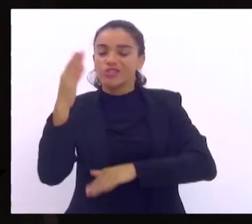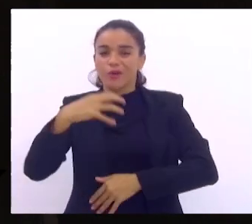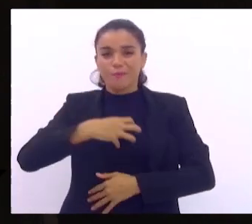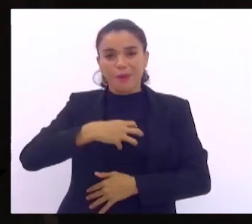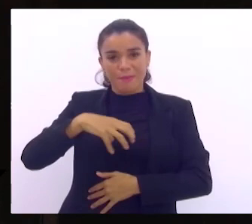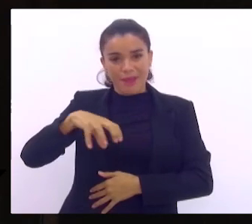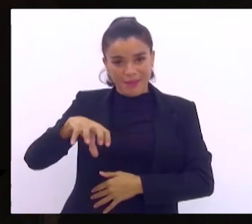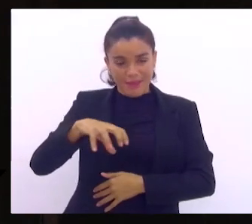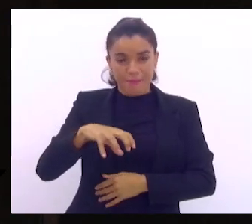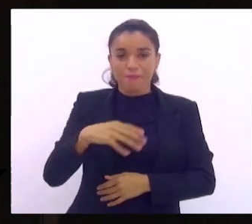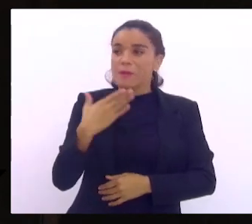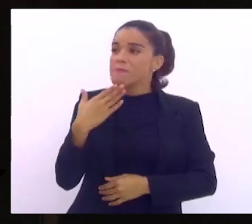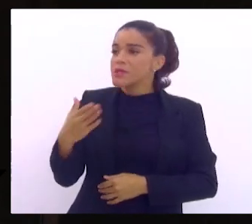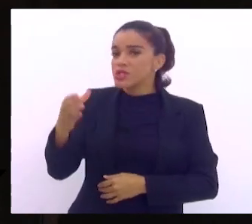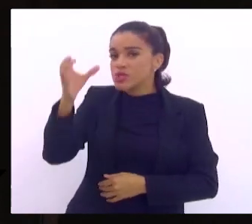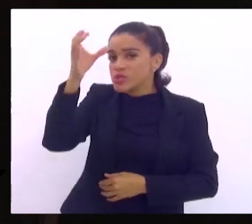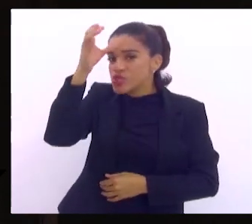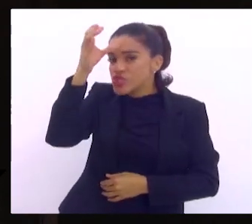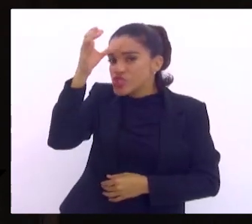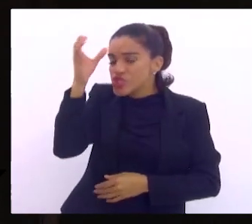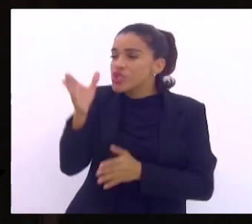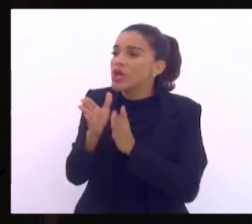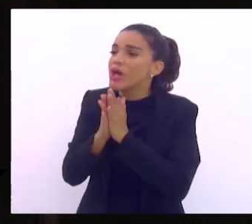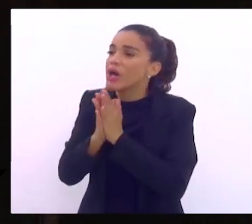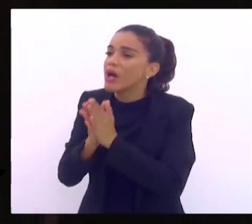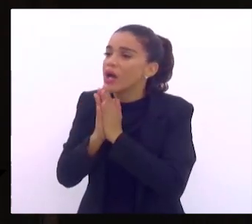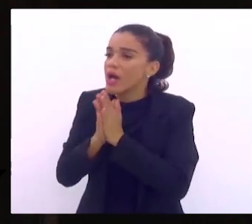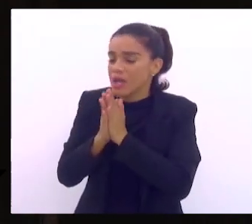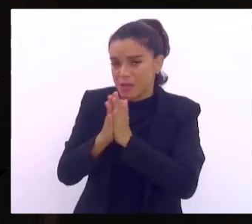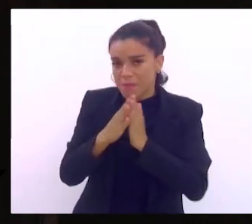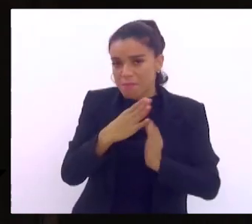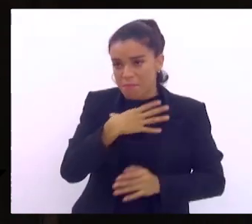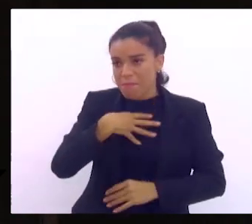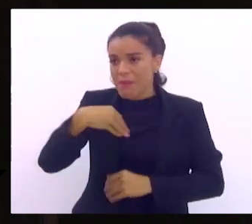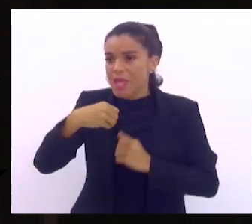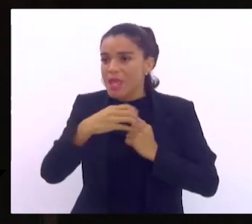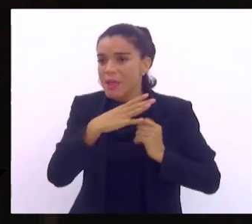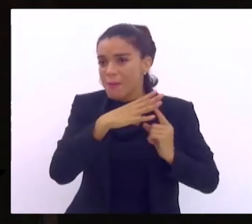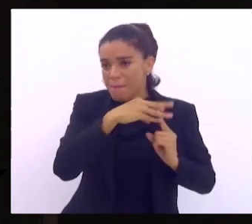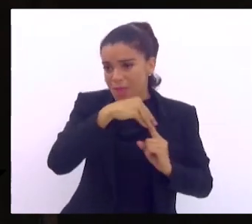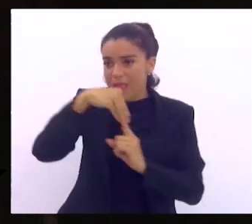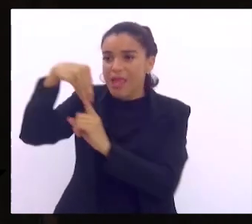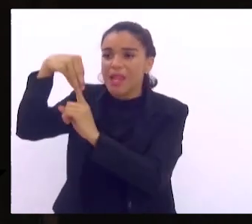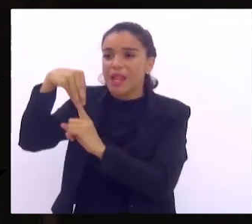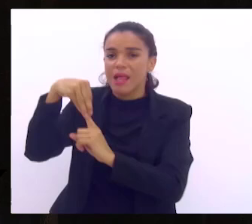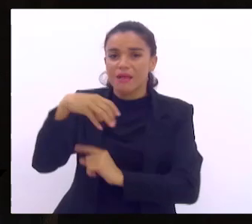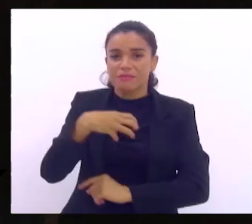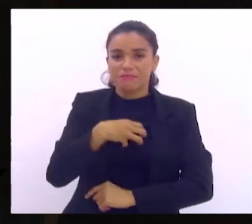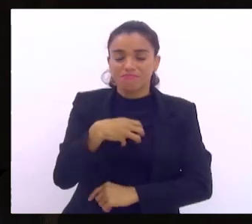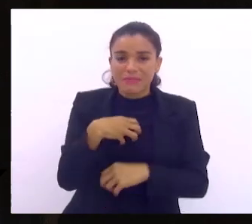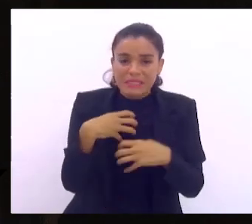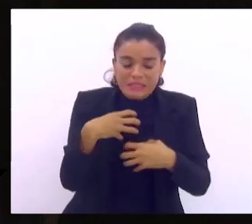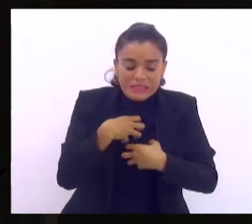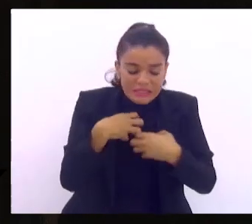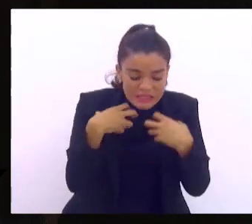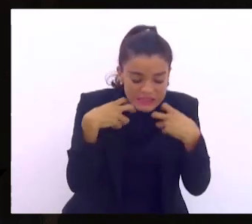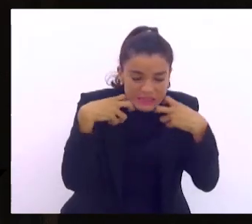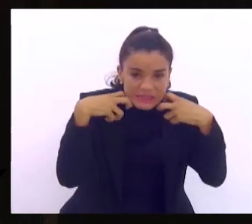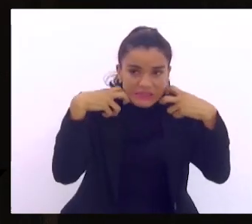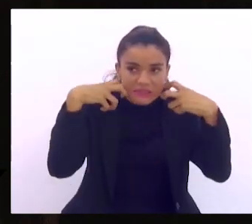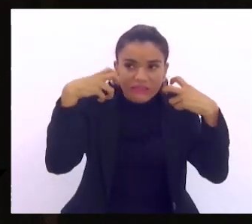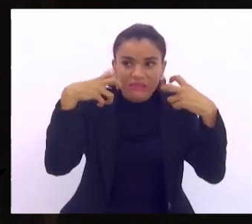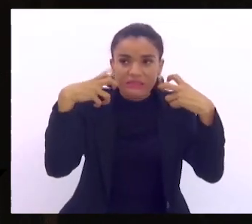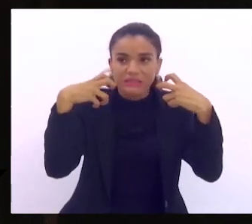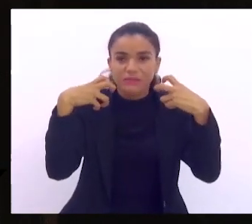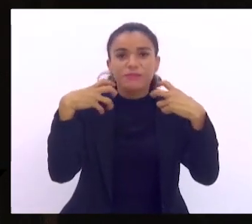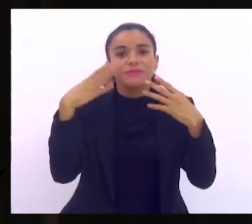Pediu para a tia para levá-lo para a Bahia. Ele disse que ficou com a vergonha. Sabe